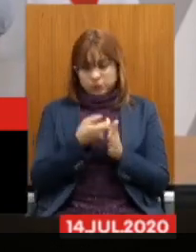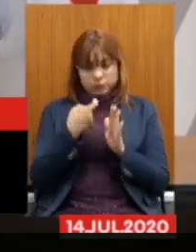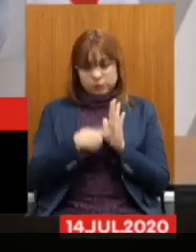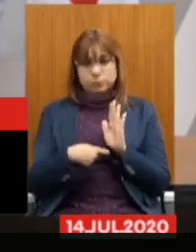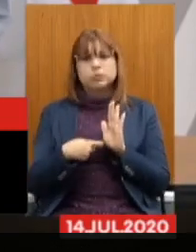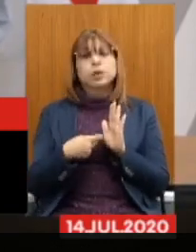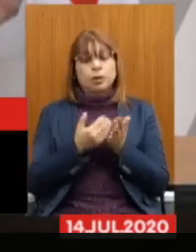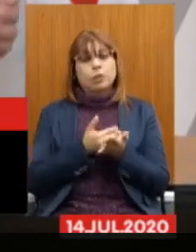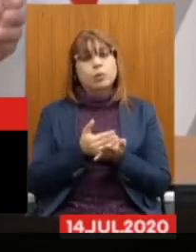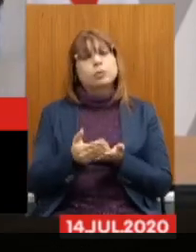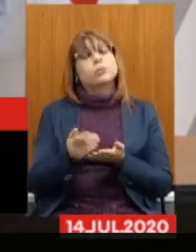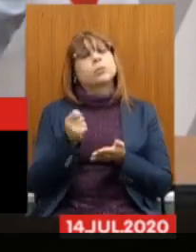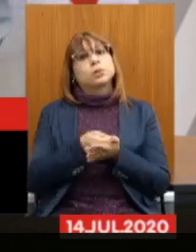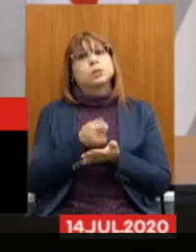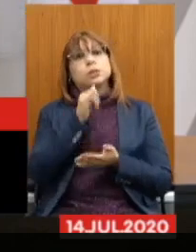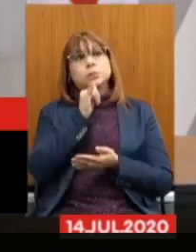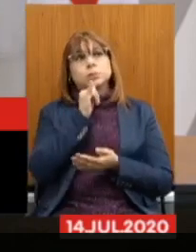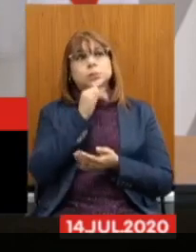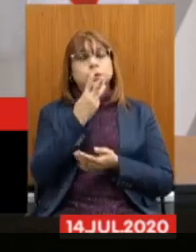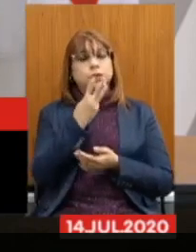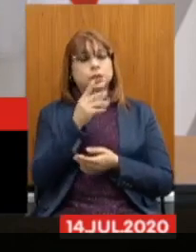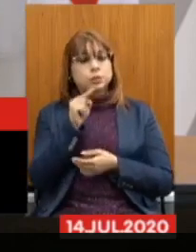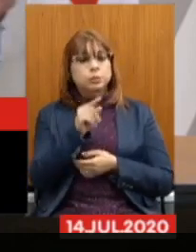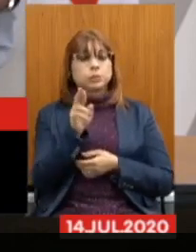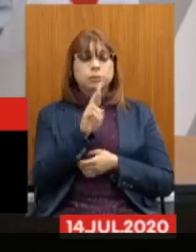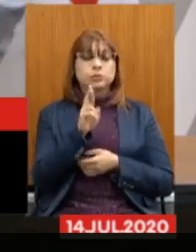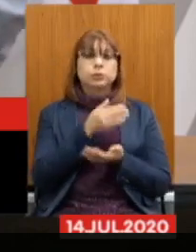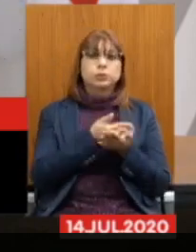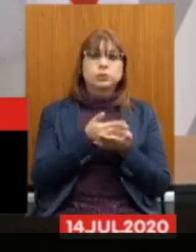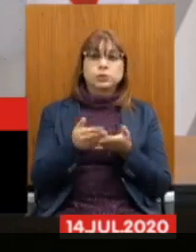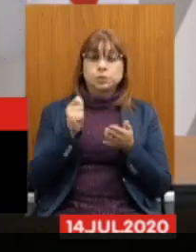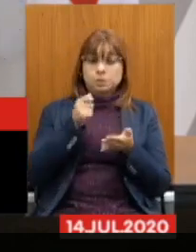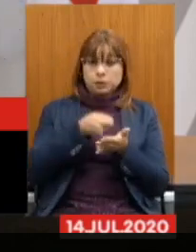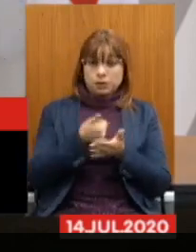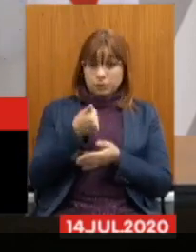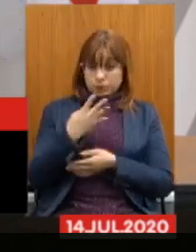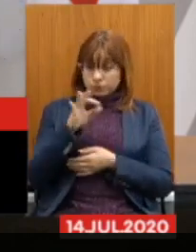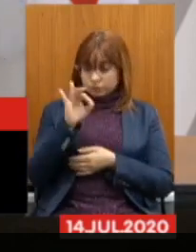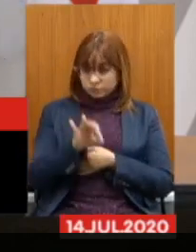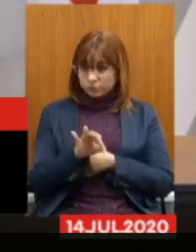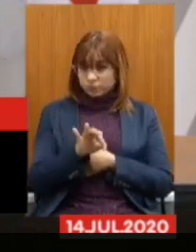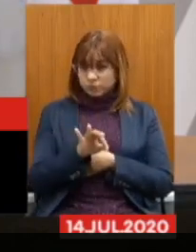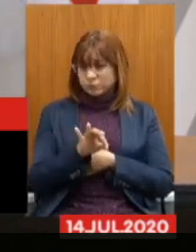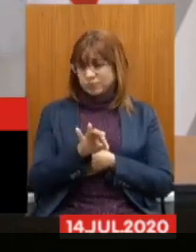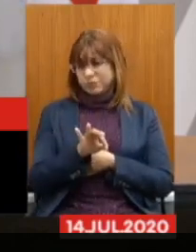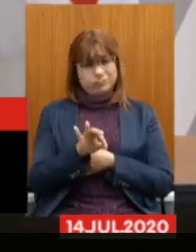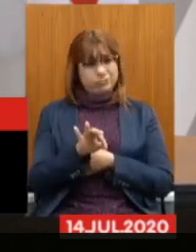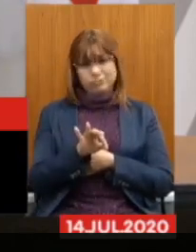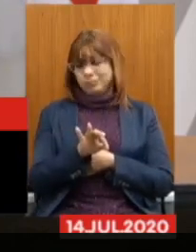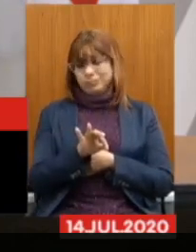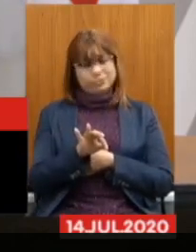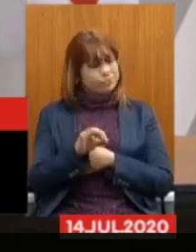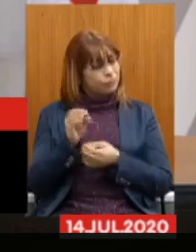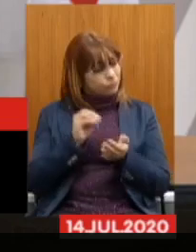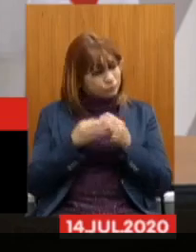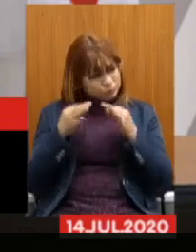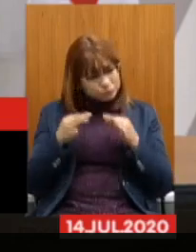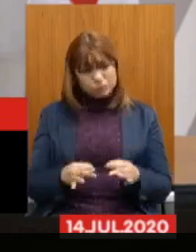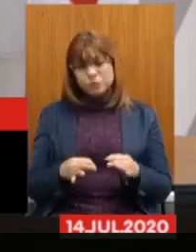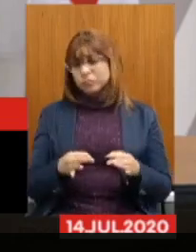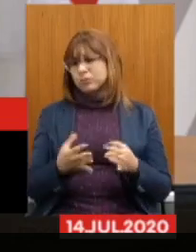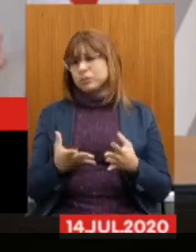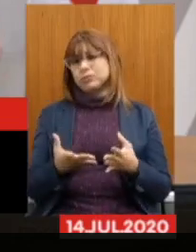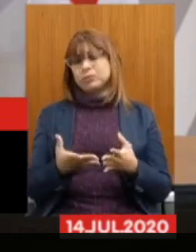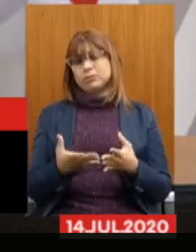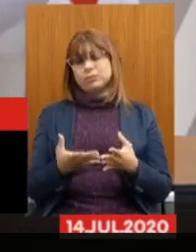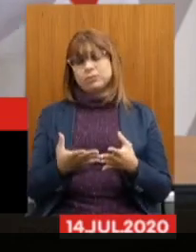imposto. A pessoa que ganha R$ 3 mil vai pagar 14%. Isso é muito injusto. Muito injusto, não pode